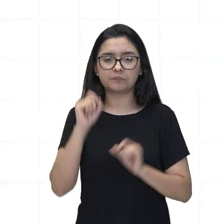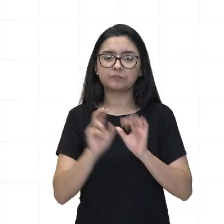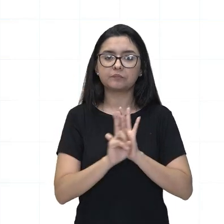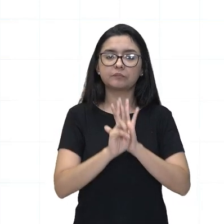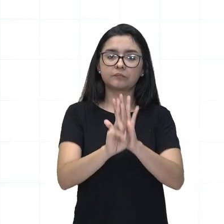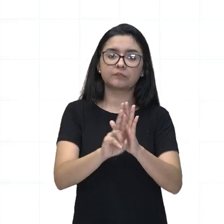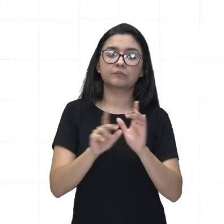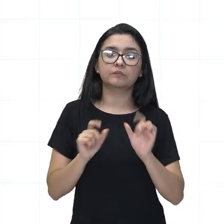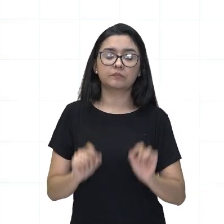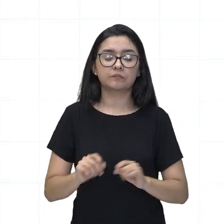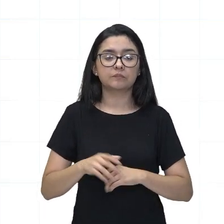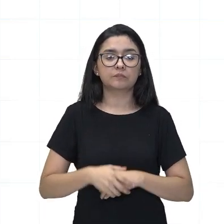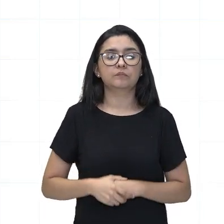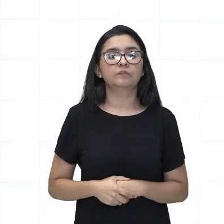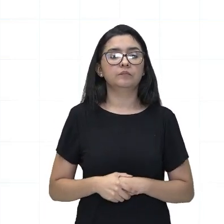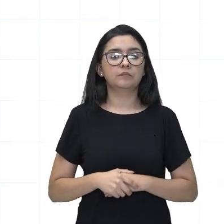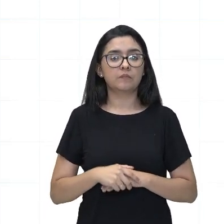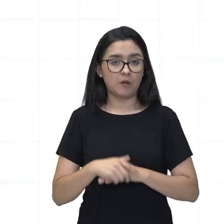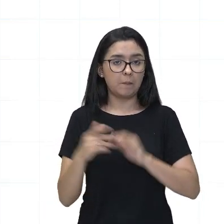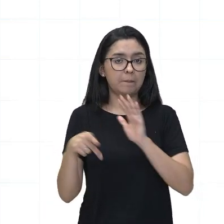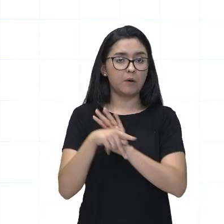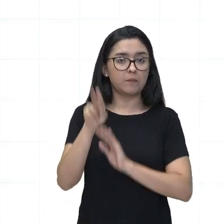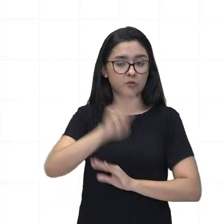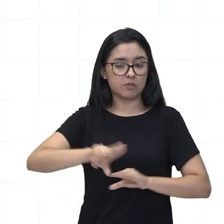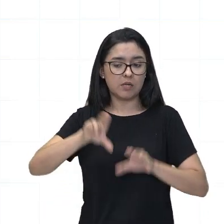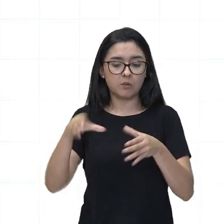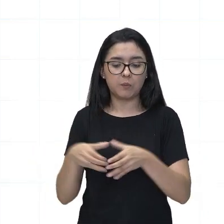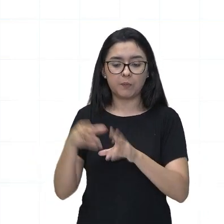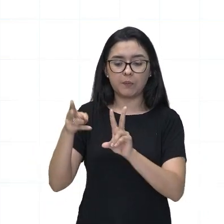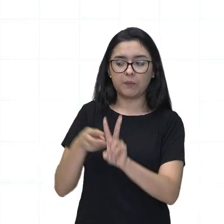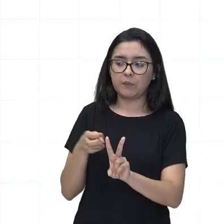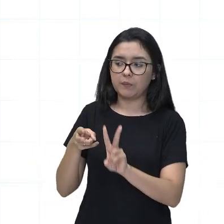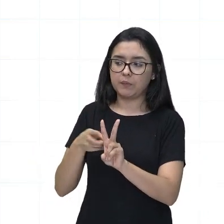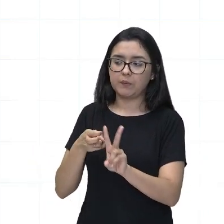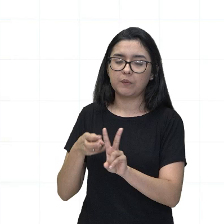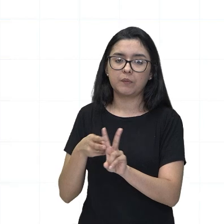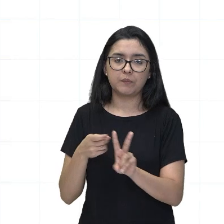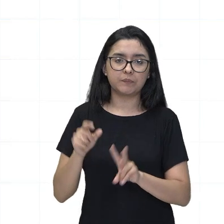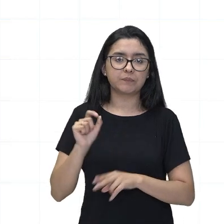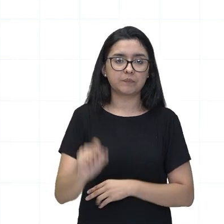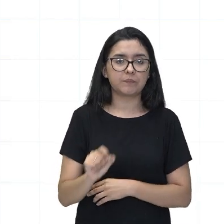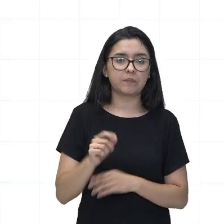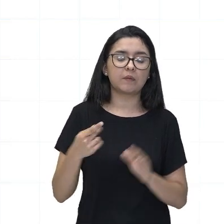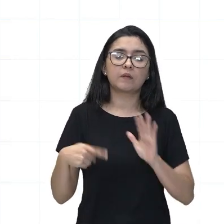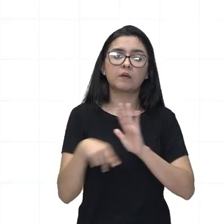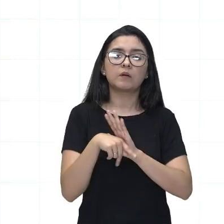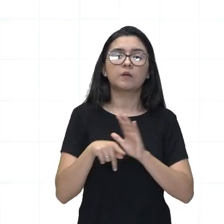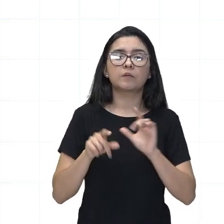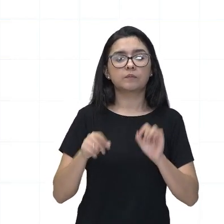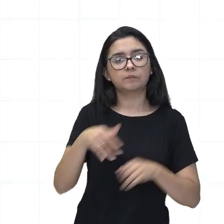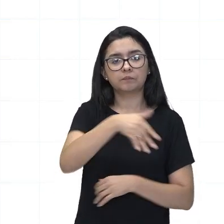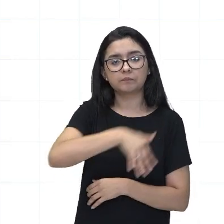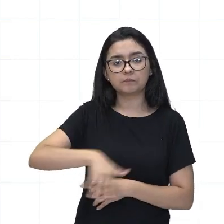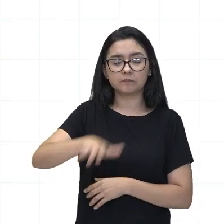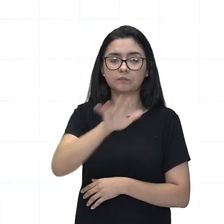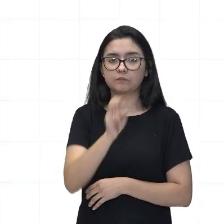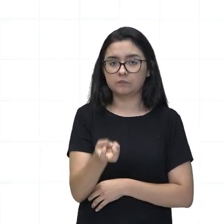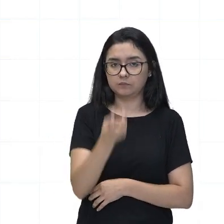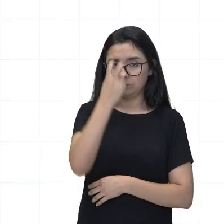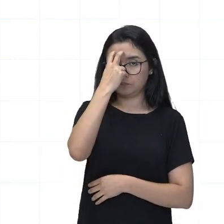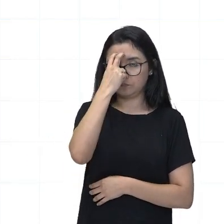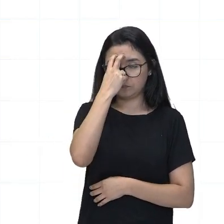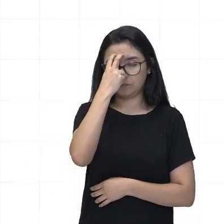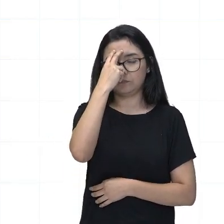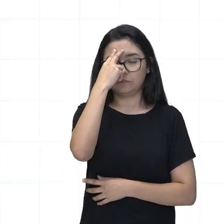representadas graficamente pelos indígenas estão aquelas que fazem parte do universo cultural e